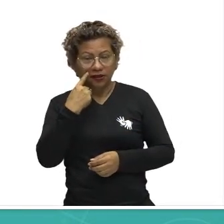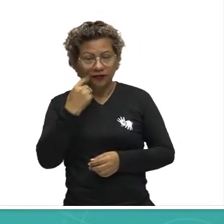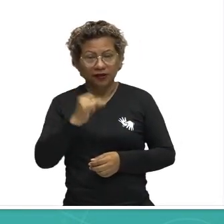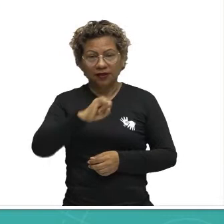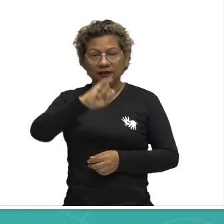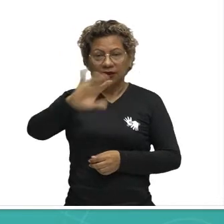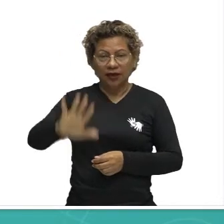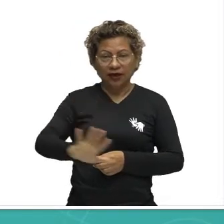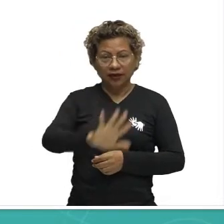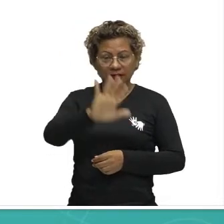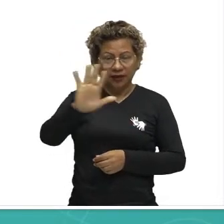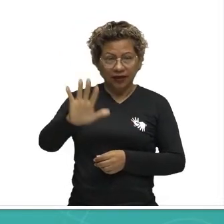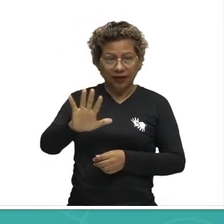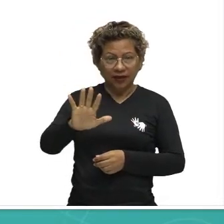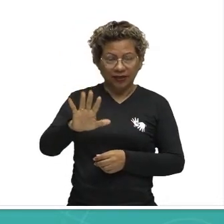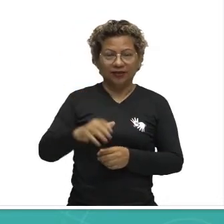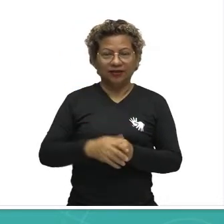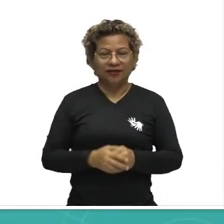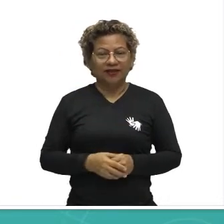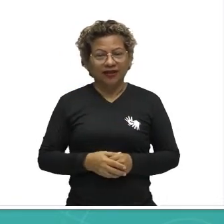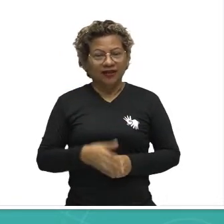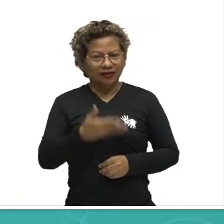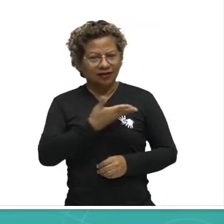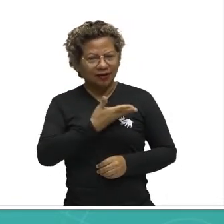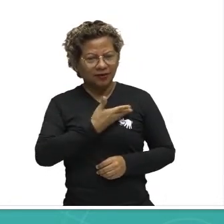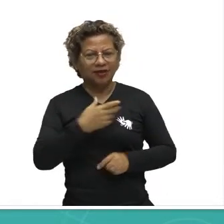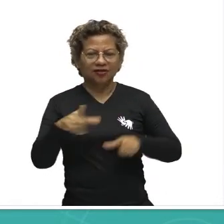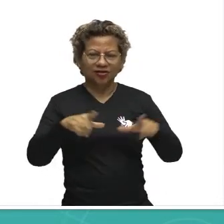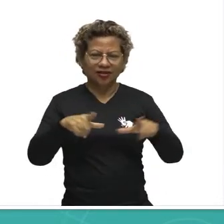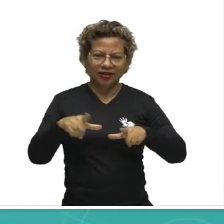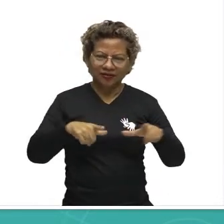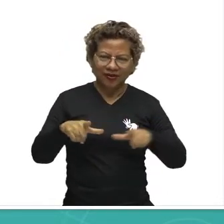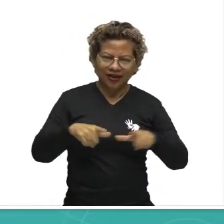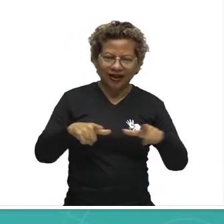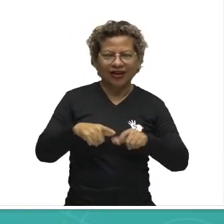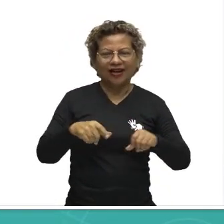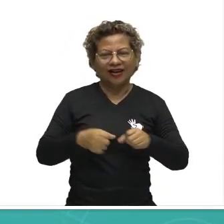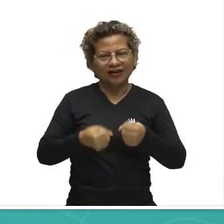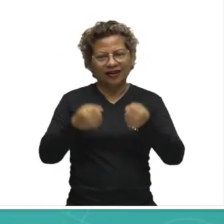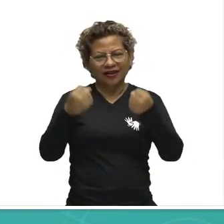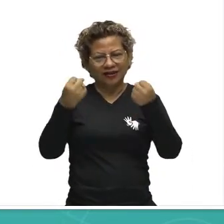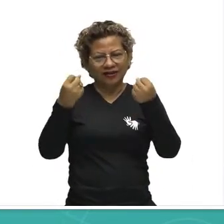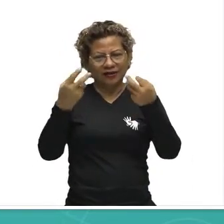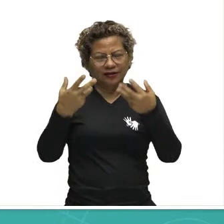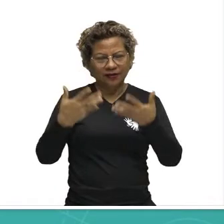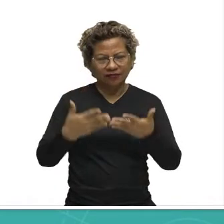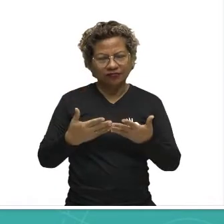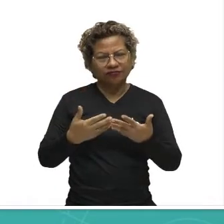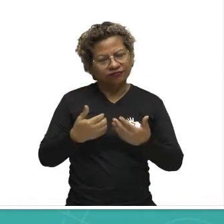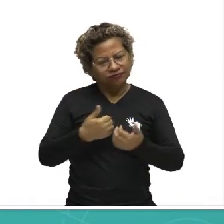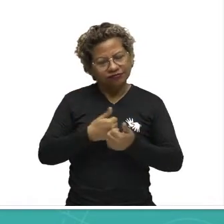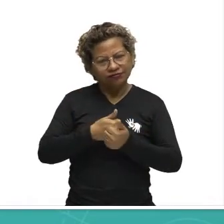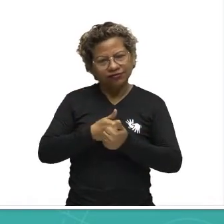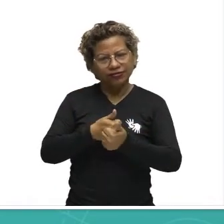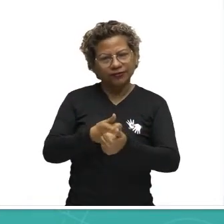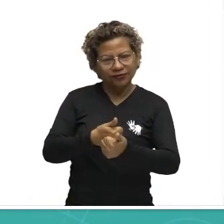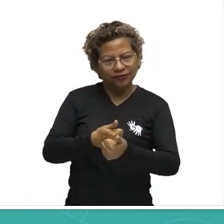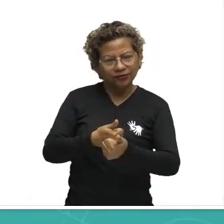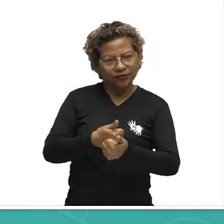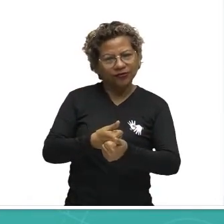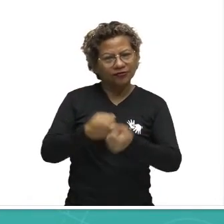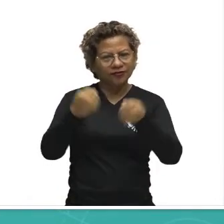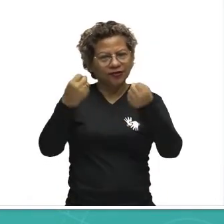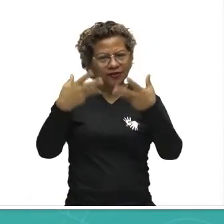minhas colegas, né? Minhas colegas de trabalho, como diz um famoso apresentador da TV brasileira. Então, as minhas colegas de